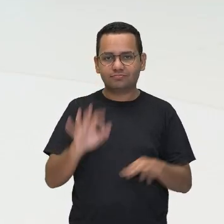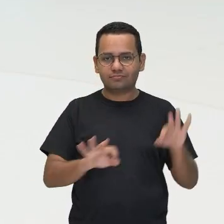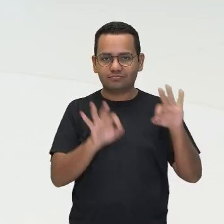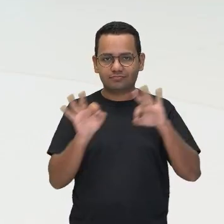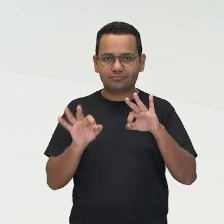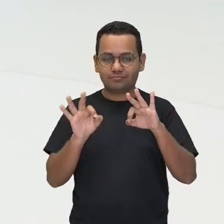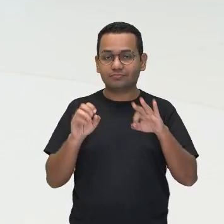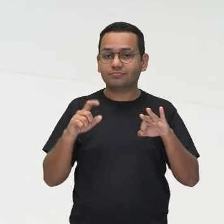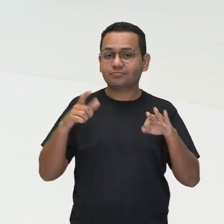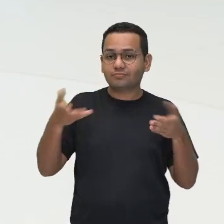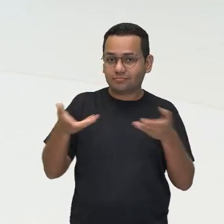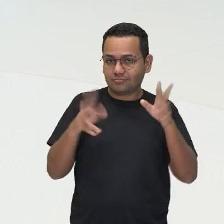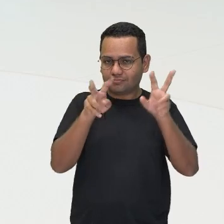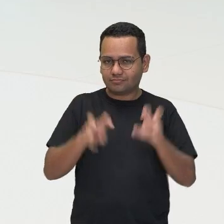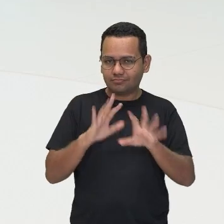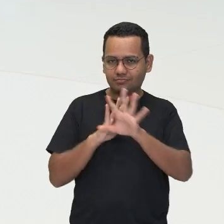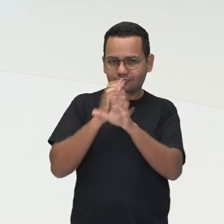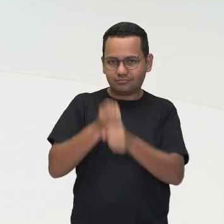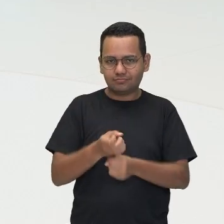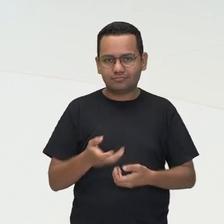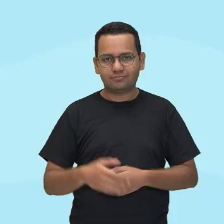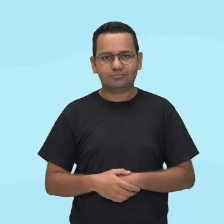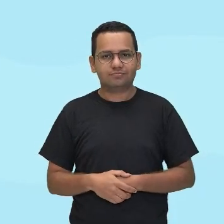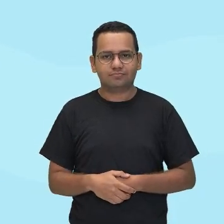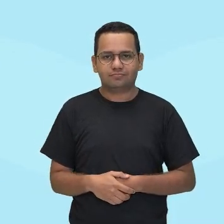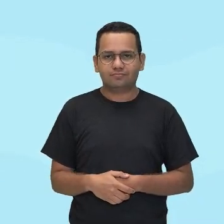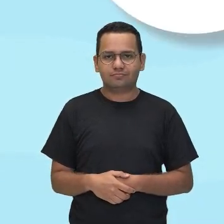revisar todos os conteúdos dados até